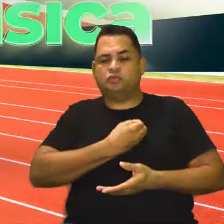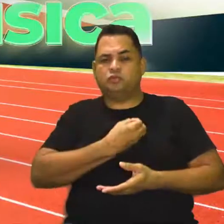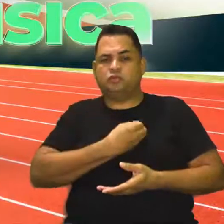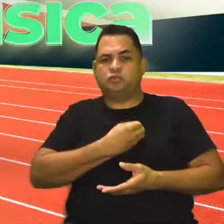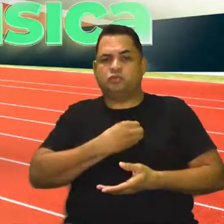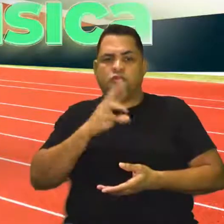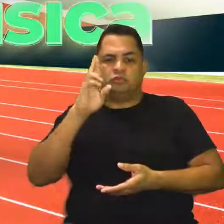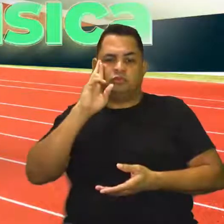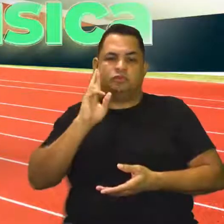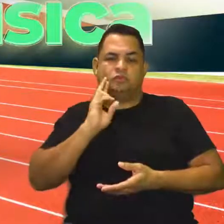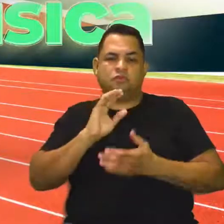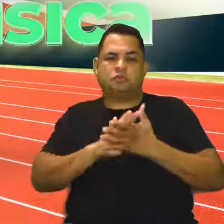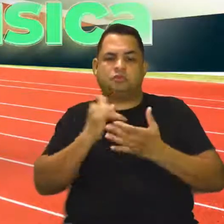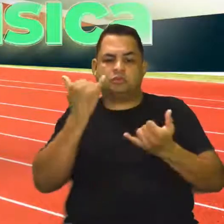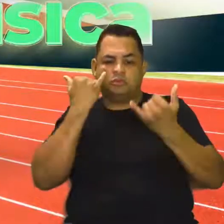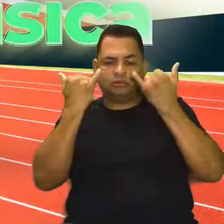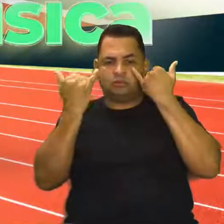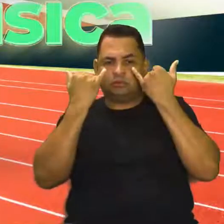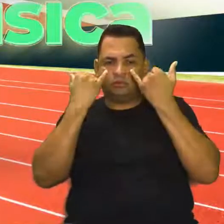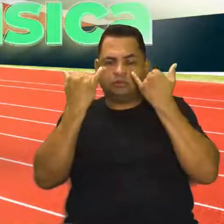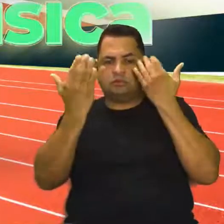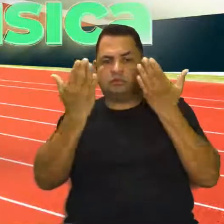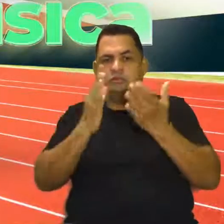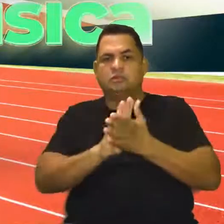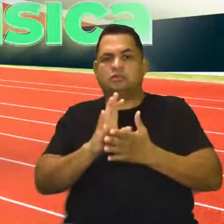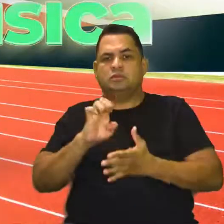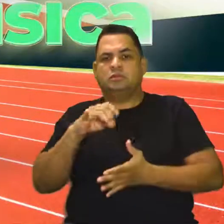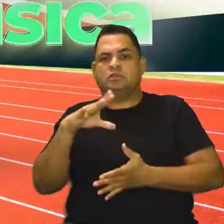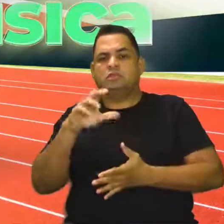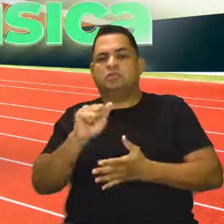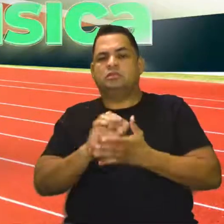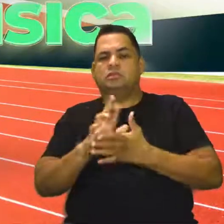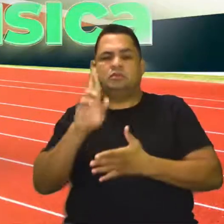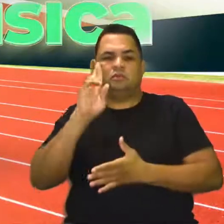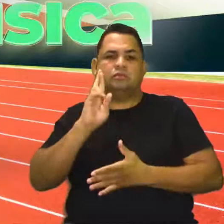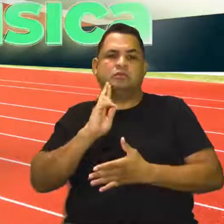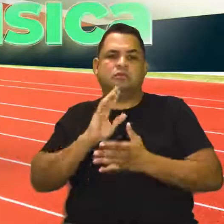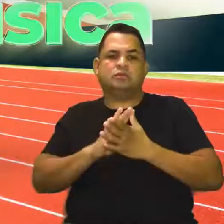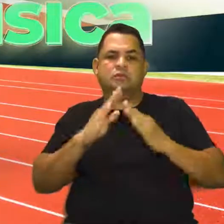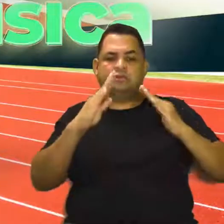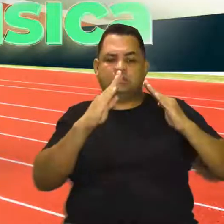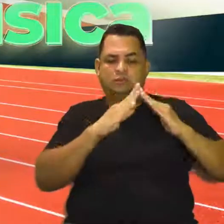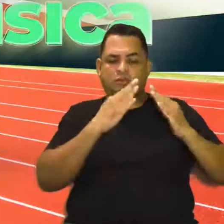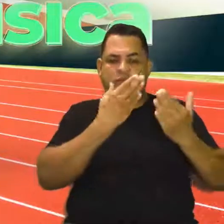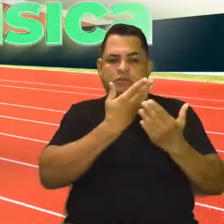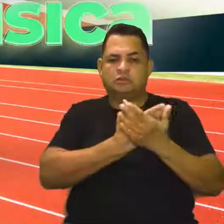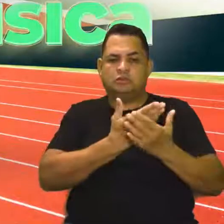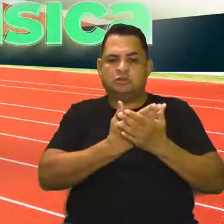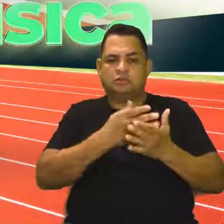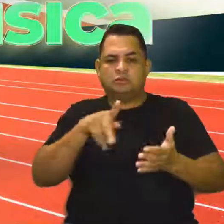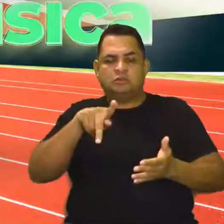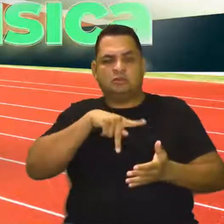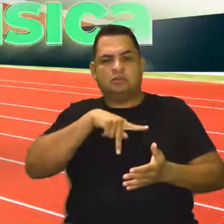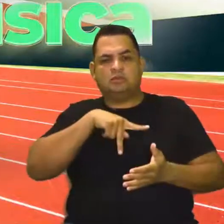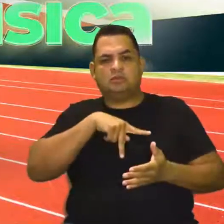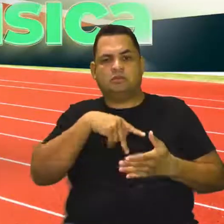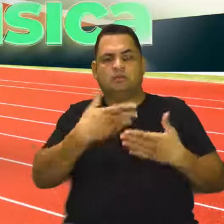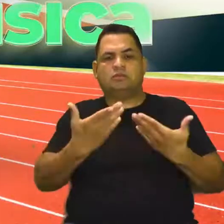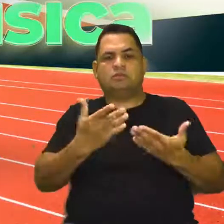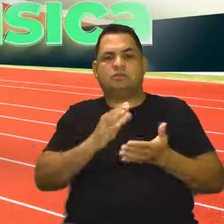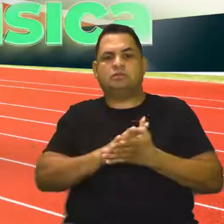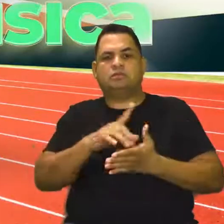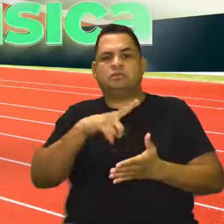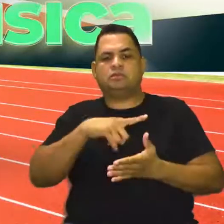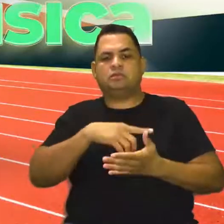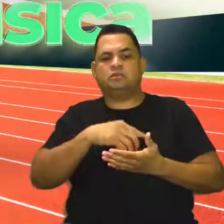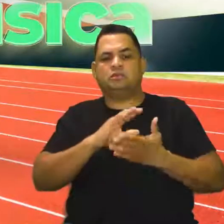E uma das informações que vem muito do Érica de Rondônia é que as escolas particulares, elas têm o